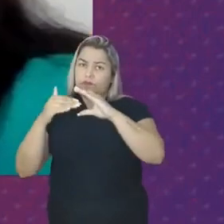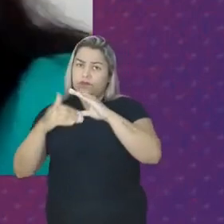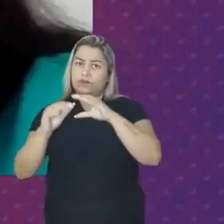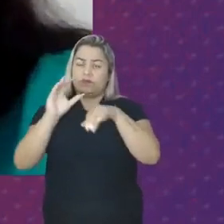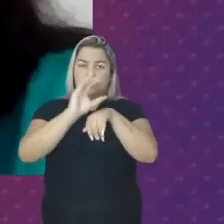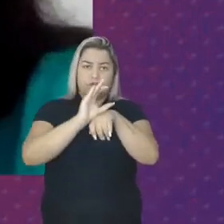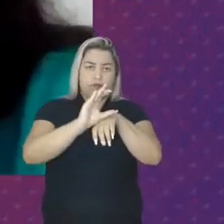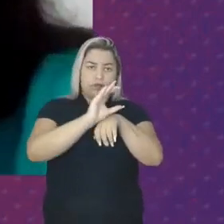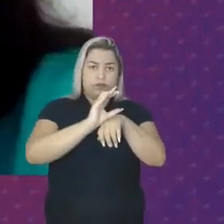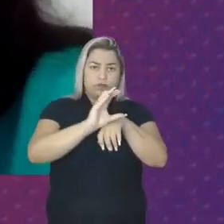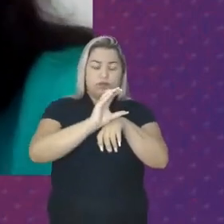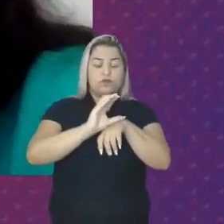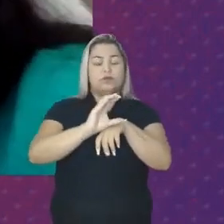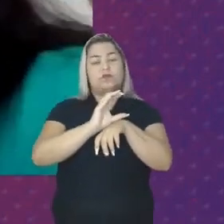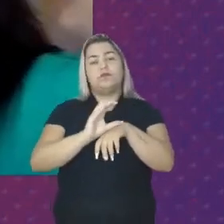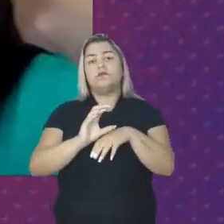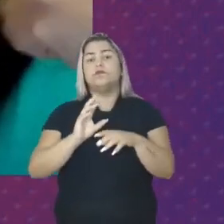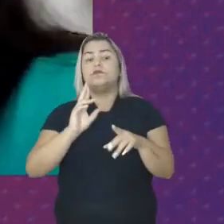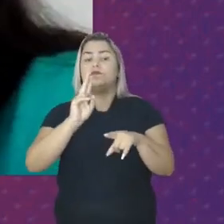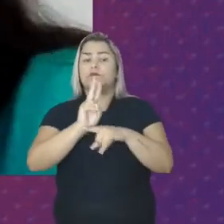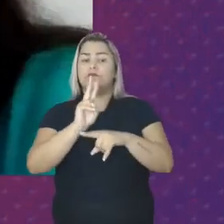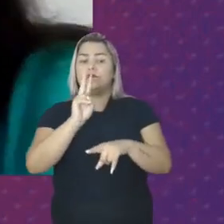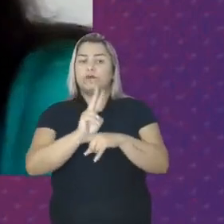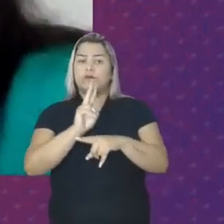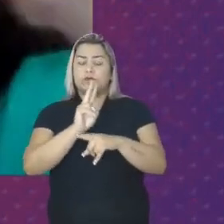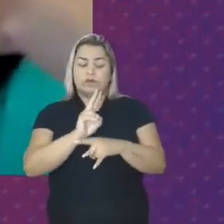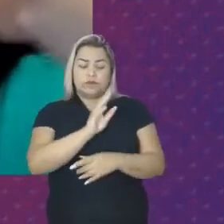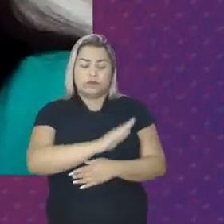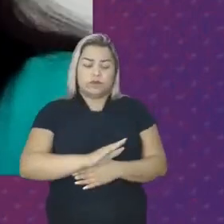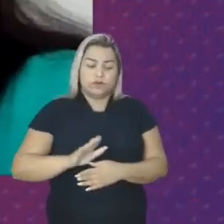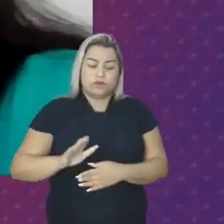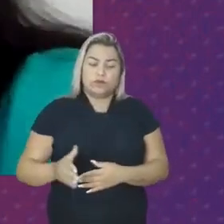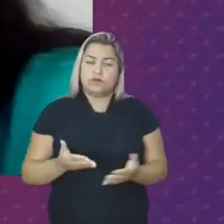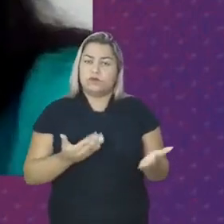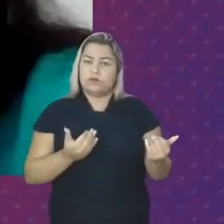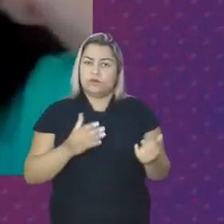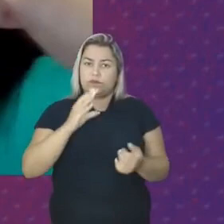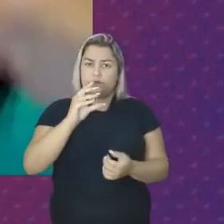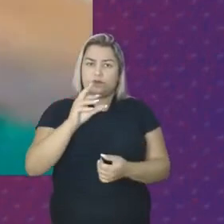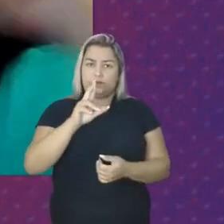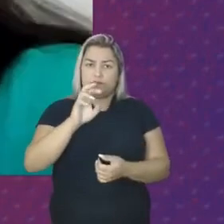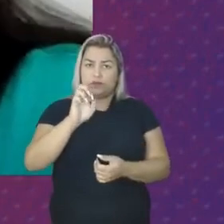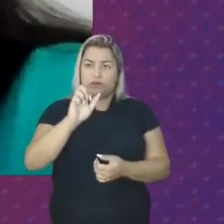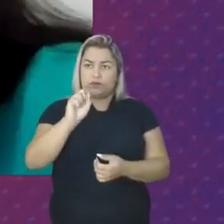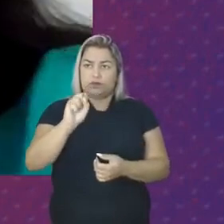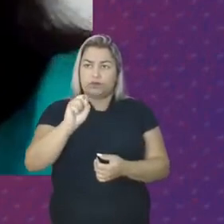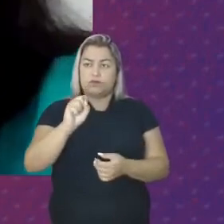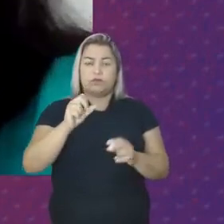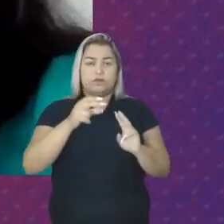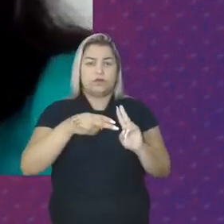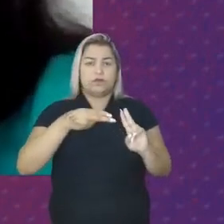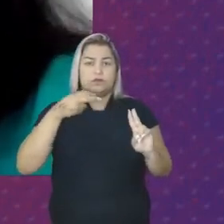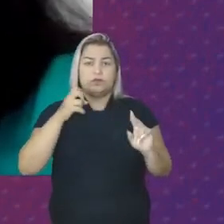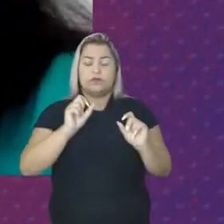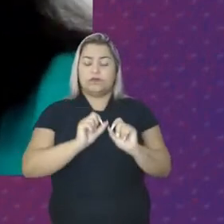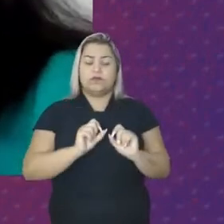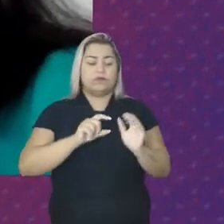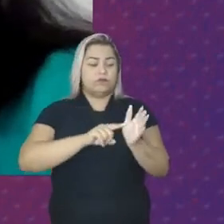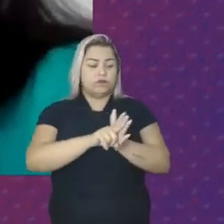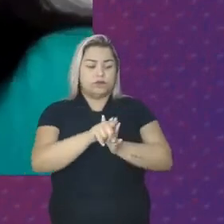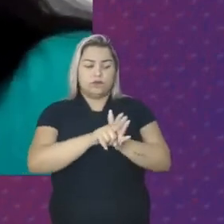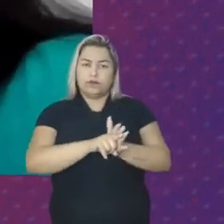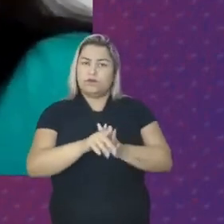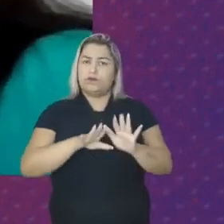conselho tutelar, rede de proteção à criança e adolescentes, CREAS, a rede SUAS, as delegacias